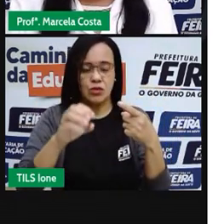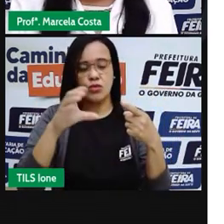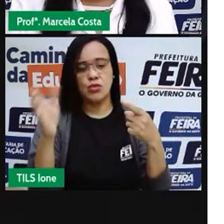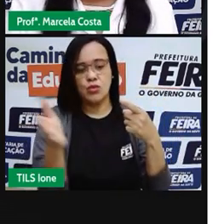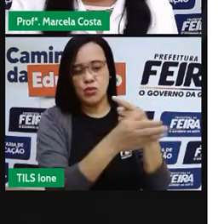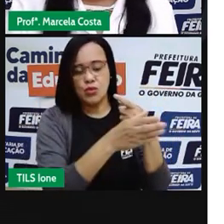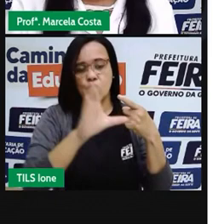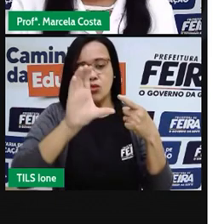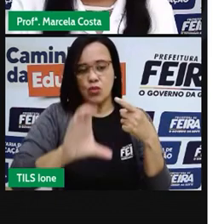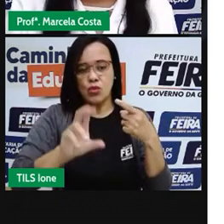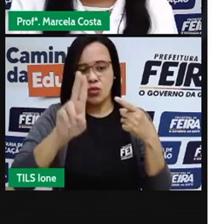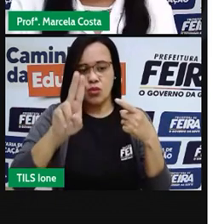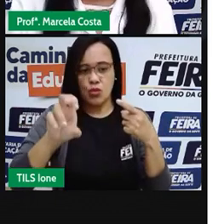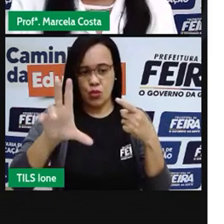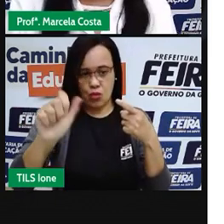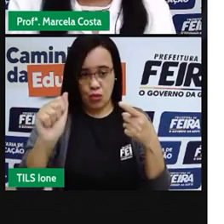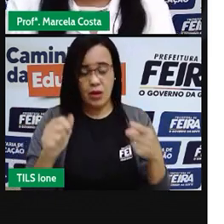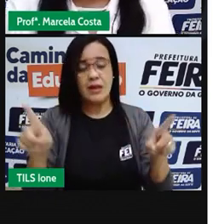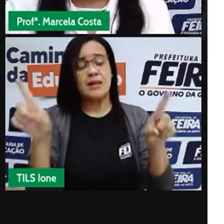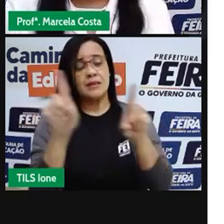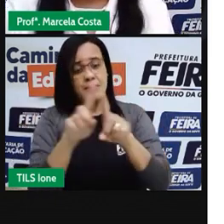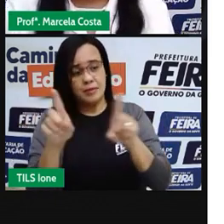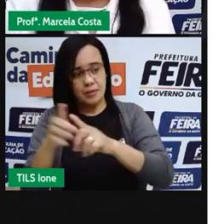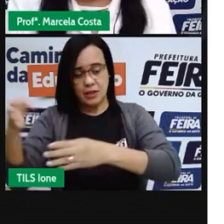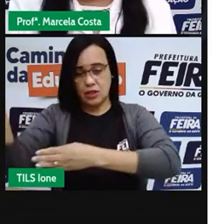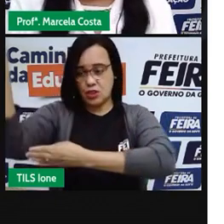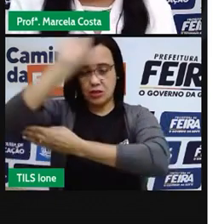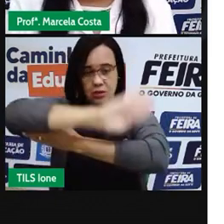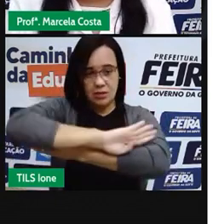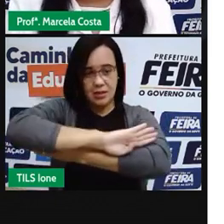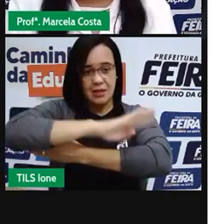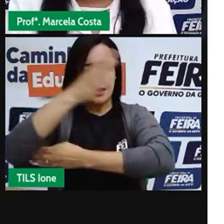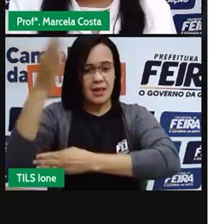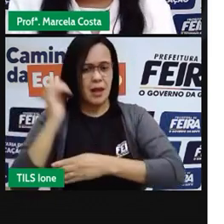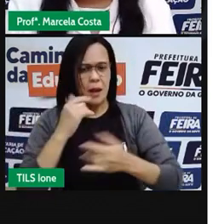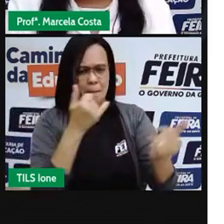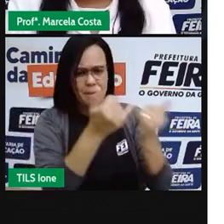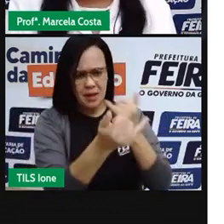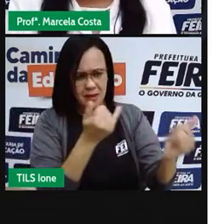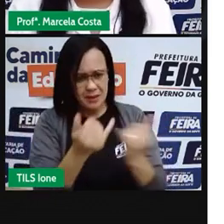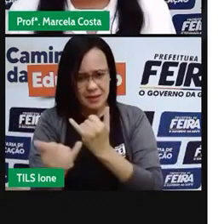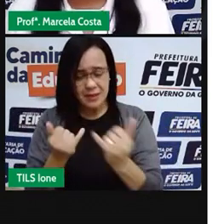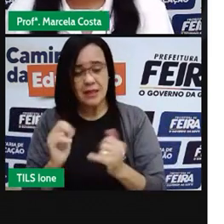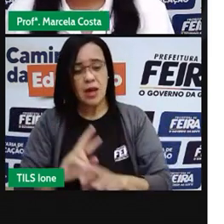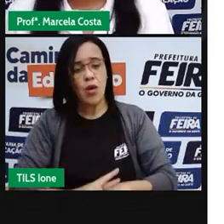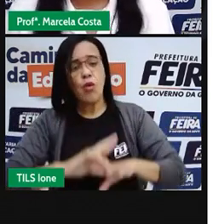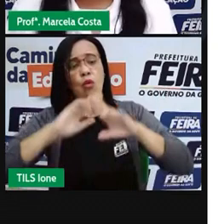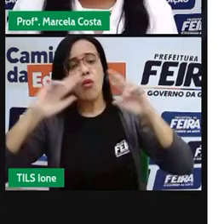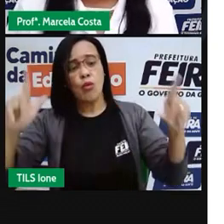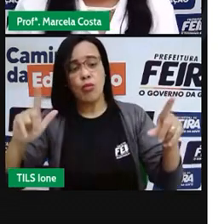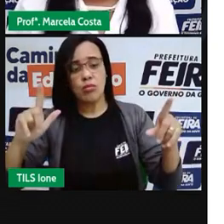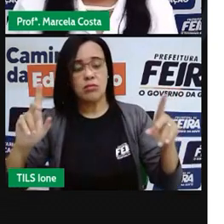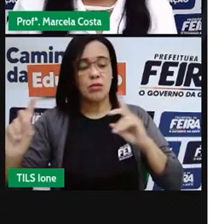As janelas, o formato, são parecidos ou são bem diferente.